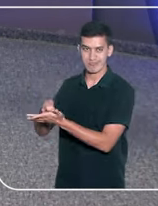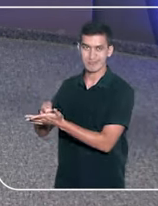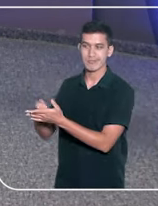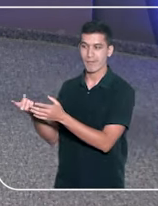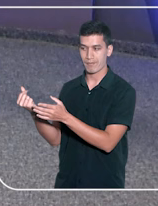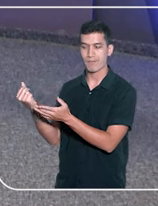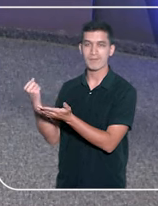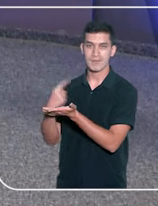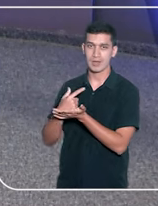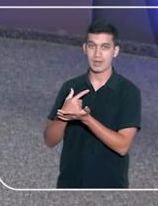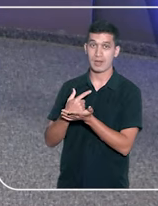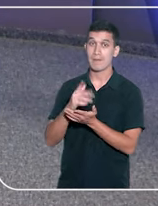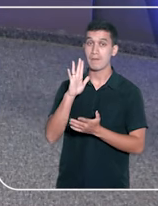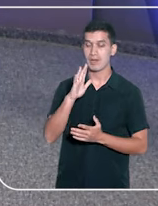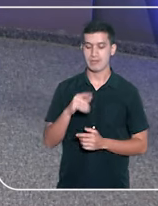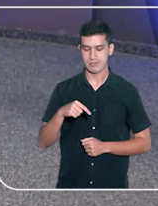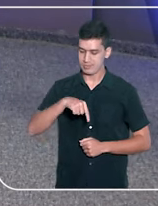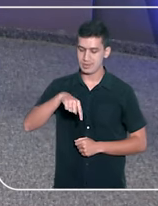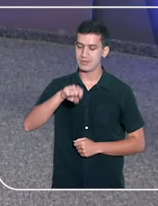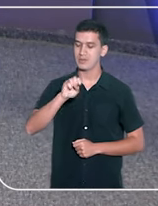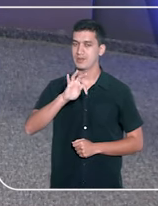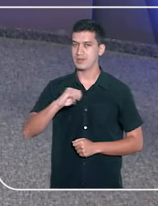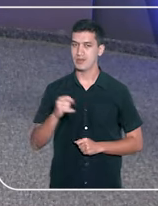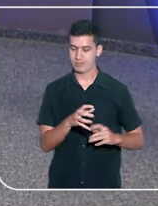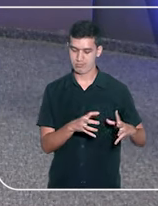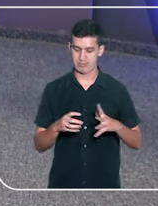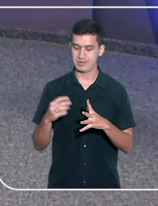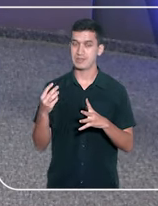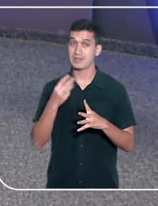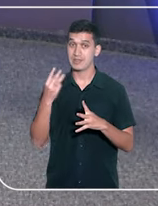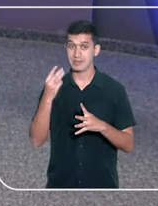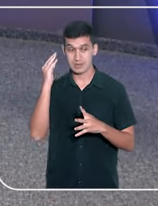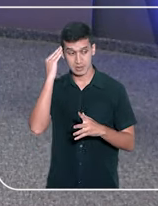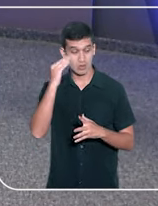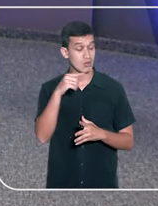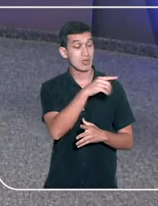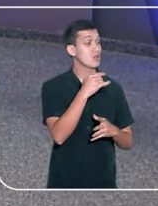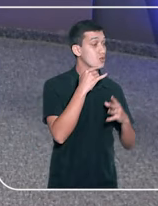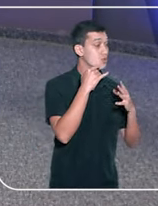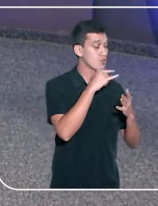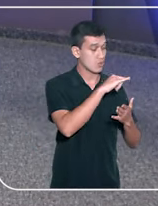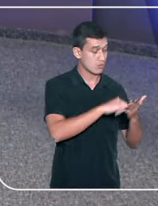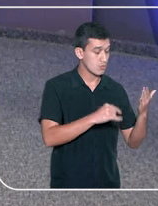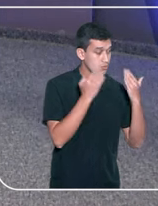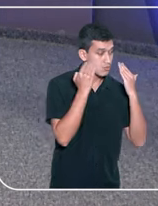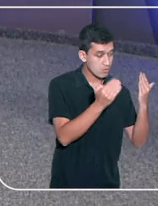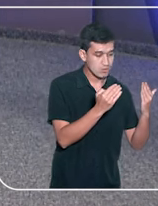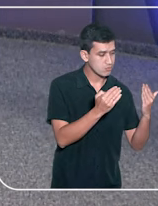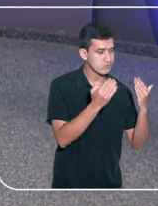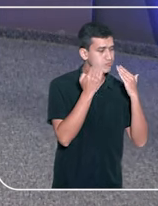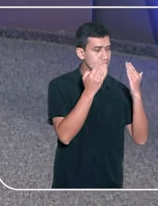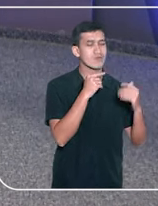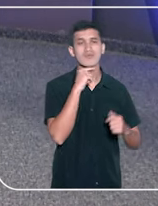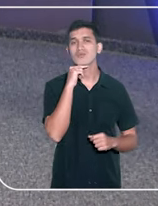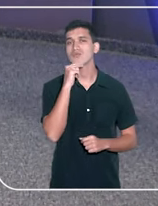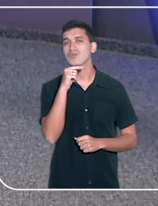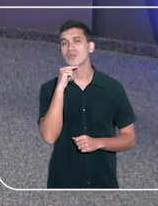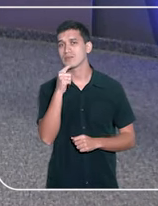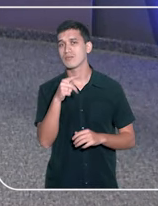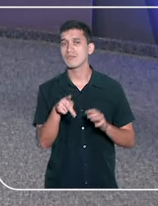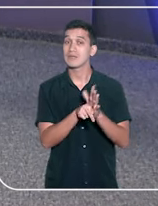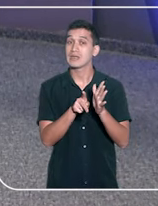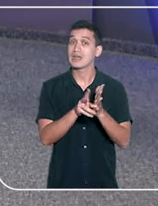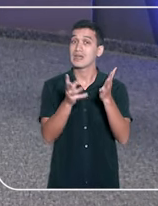terceira turma do STJ entendeu que no caso os documentos apresentados não eram prova o bastante para